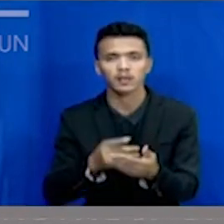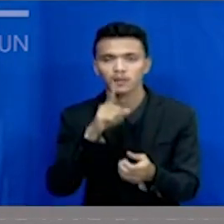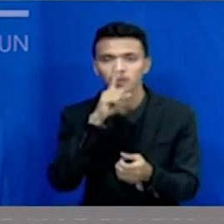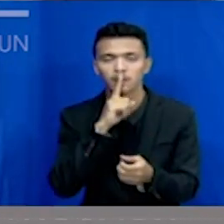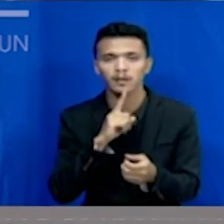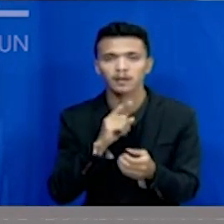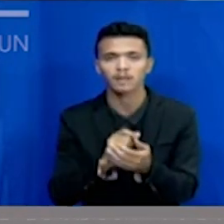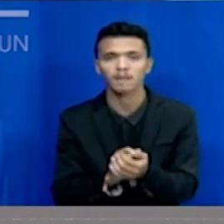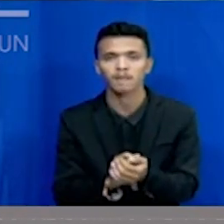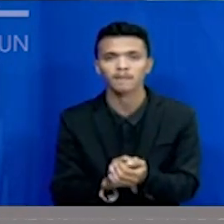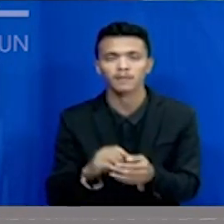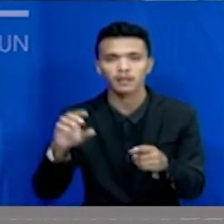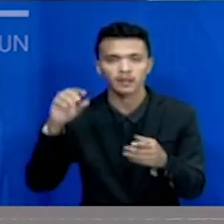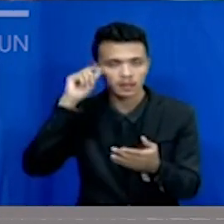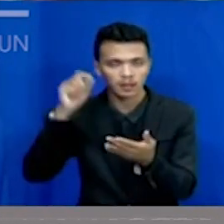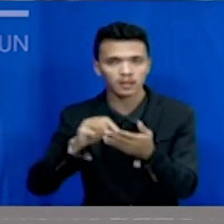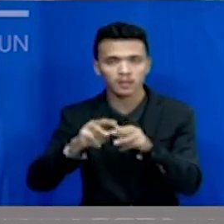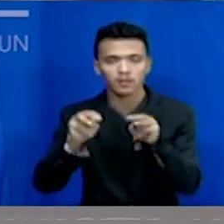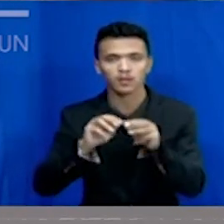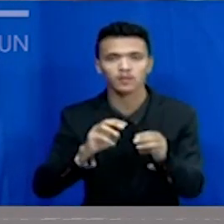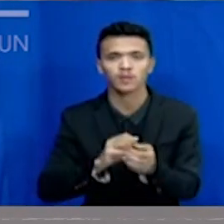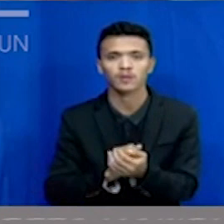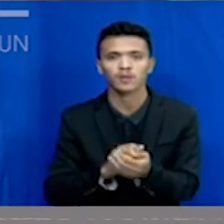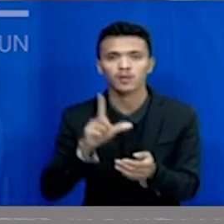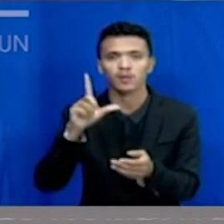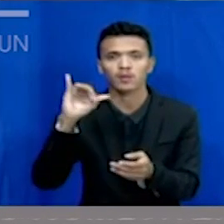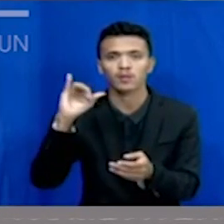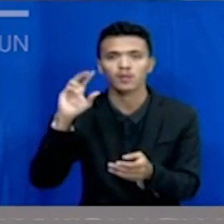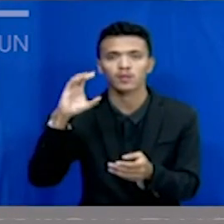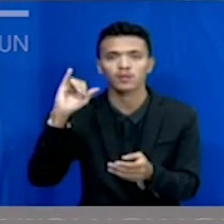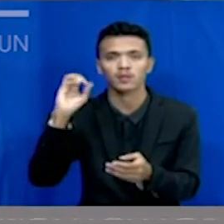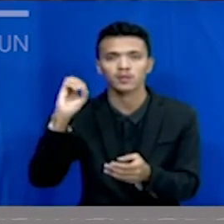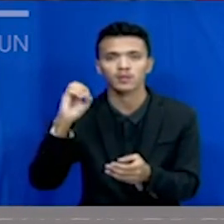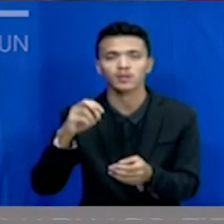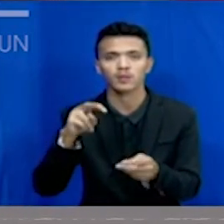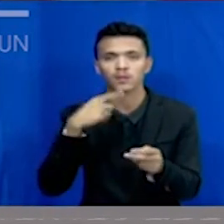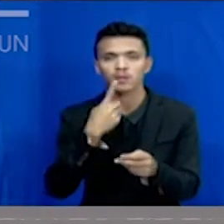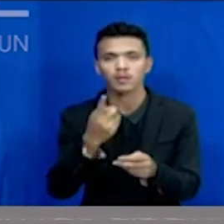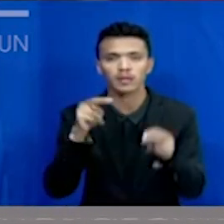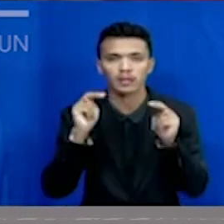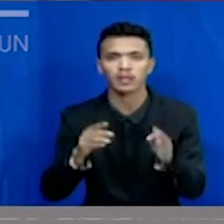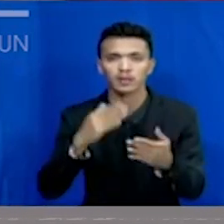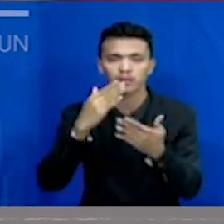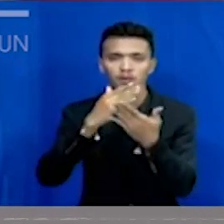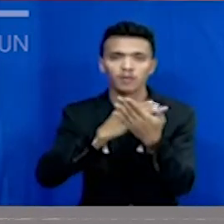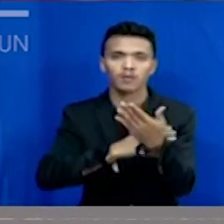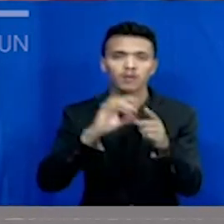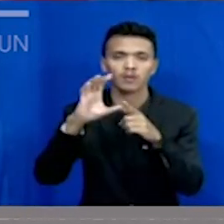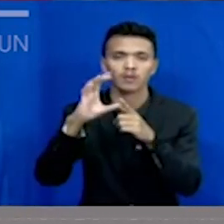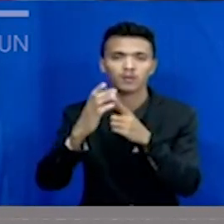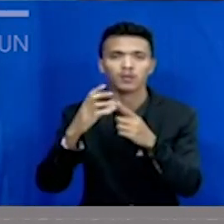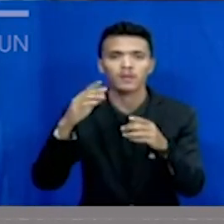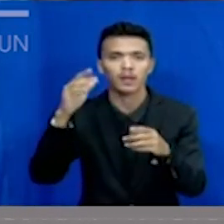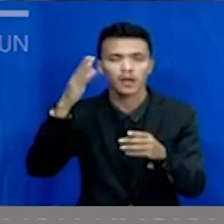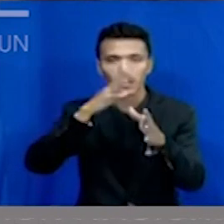labela lako. Sekretario Municipio Atauro Lucio Boromeu Arroso declara precisa promove no concerta cultura ne bebe